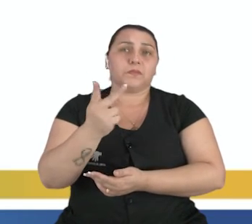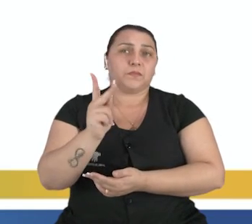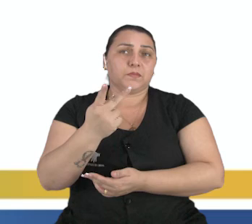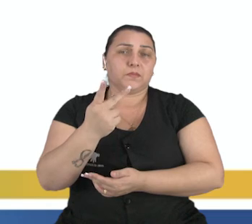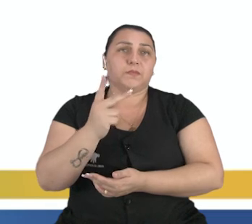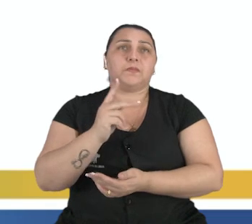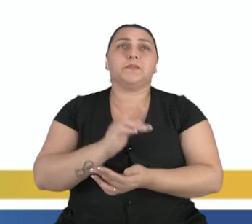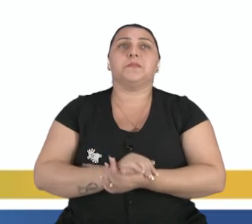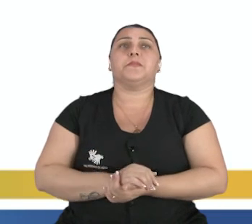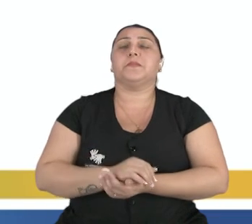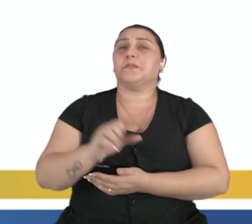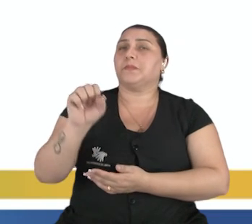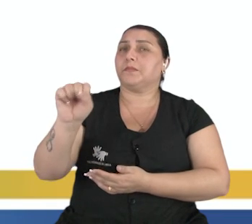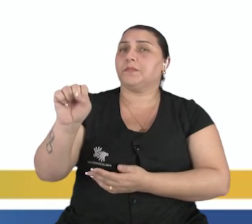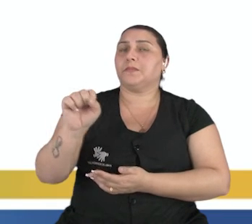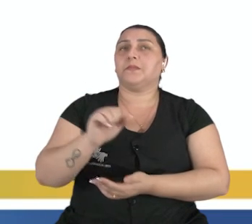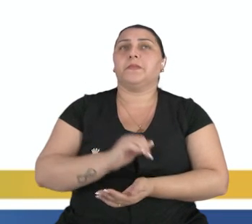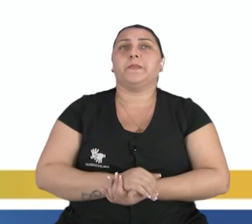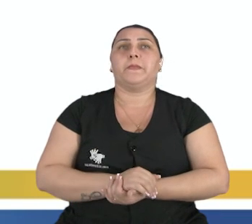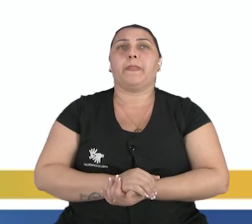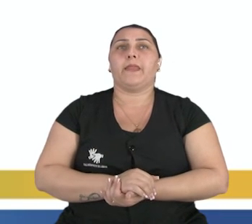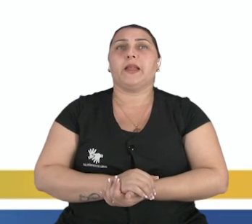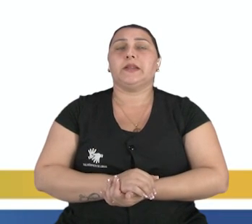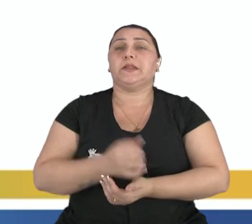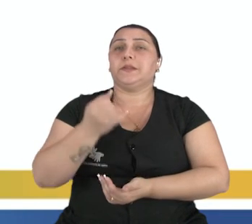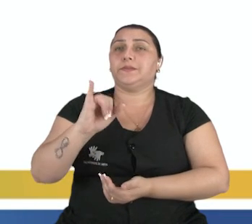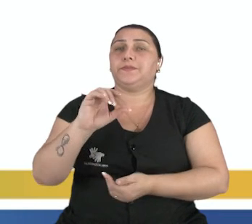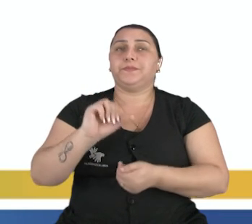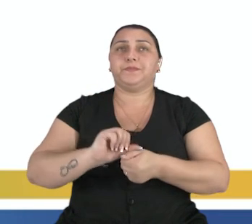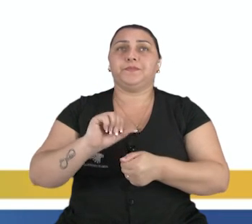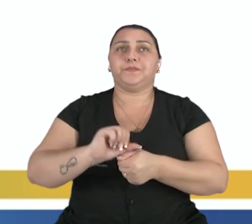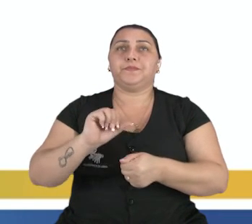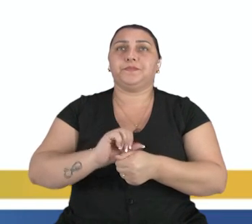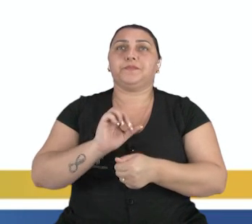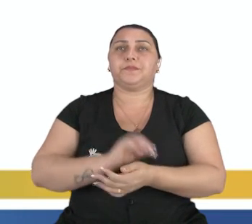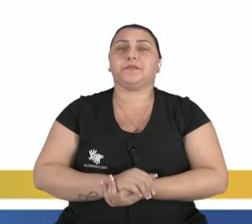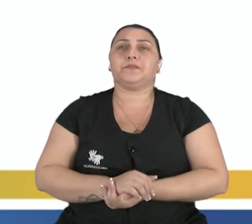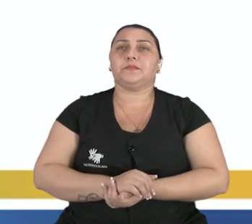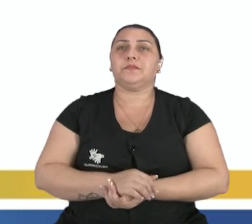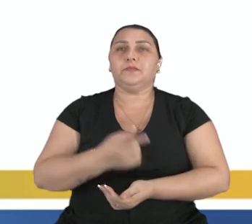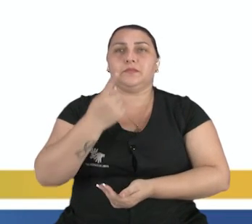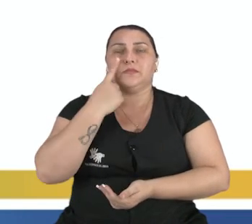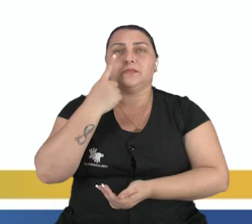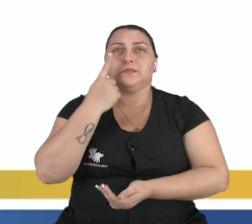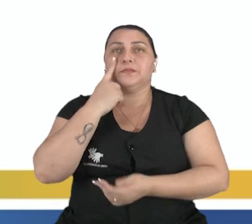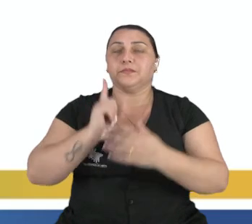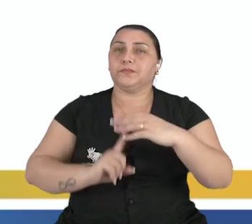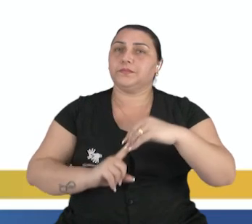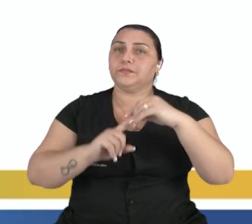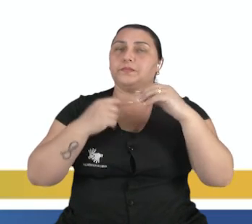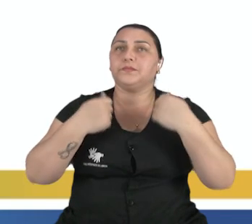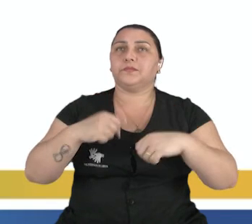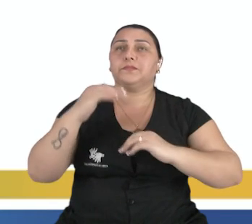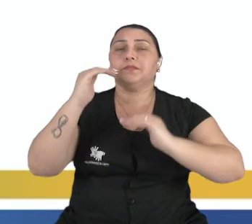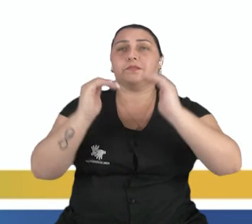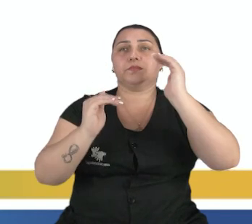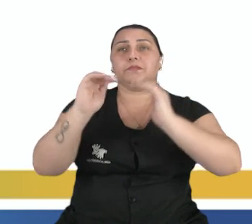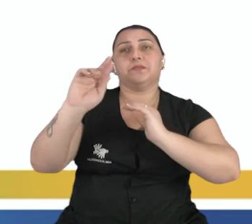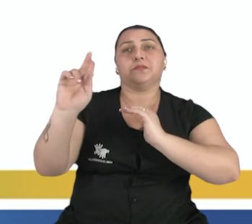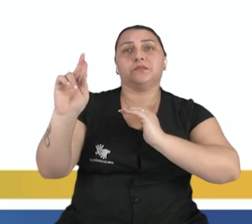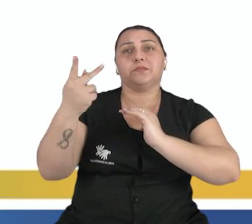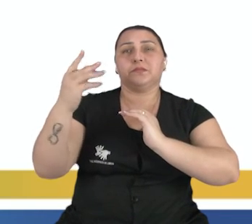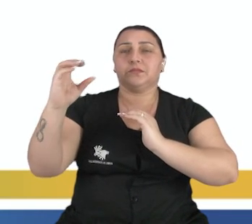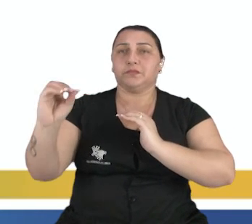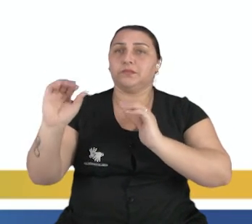valor que deu para o enxofre. E se você fizer a equação, você vai observar que o único que precisa ser balanceado é o